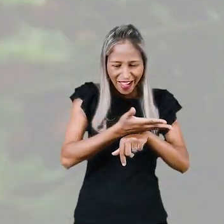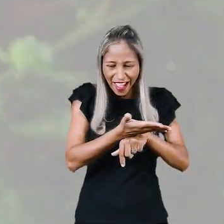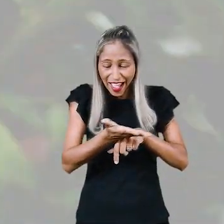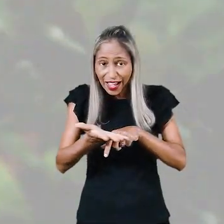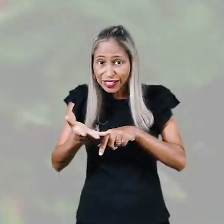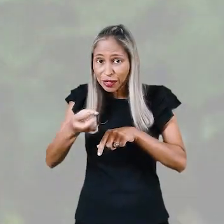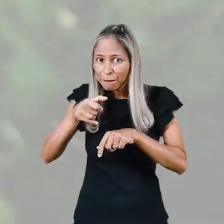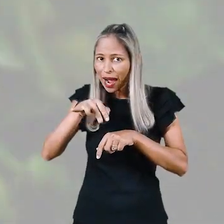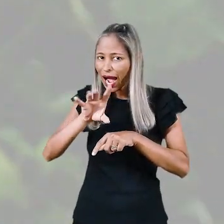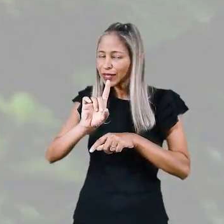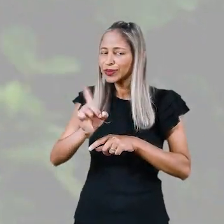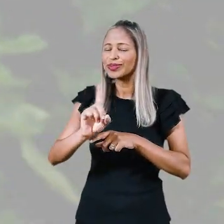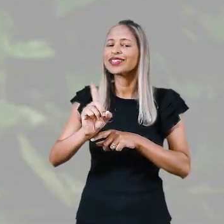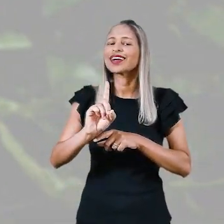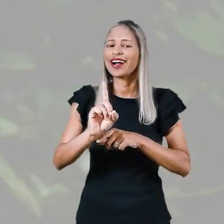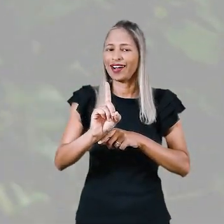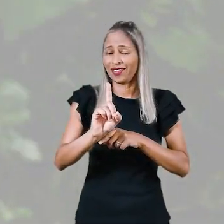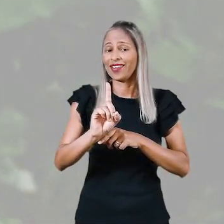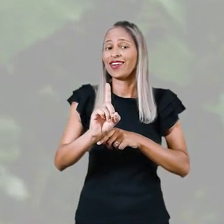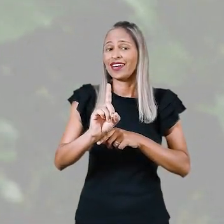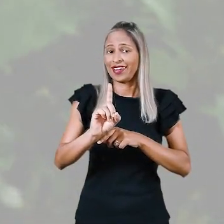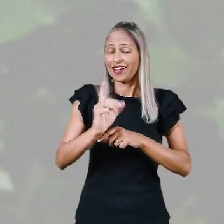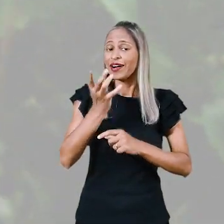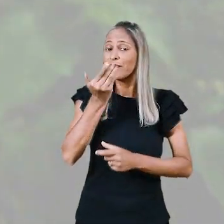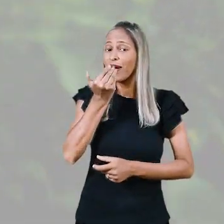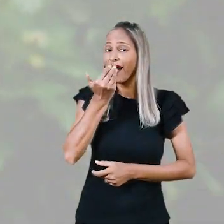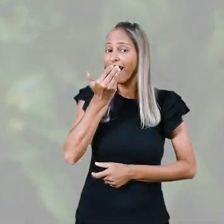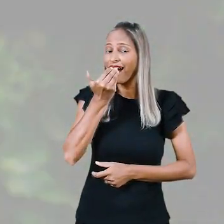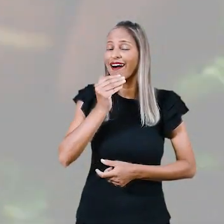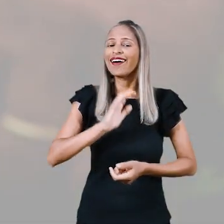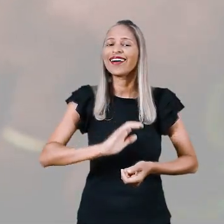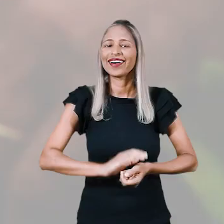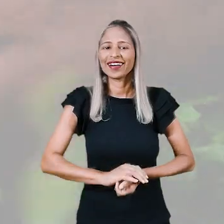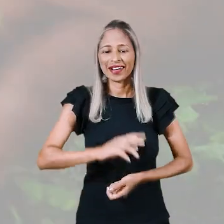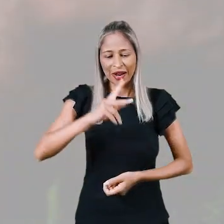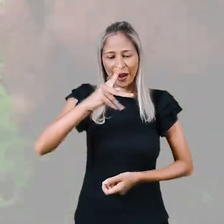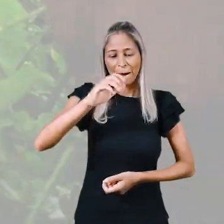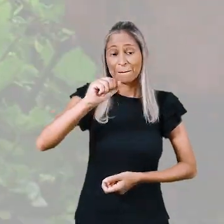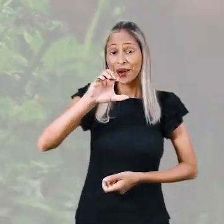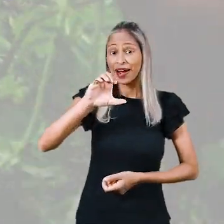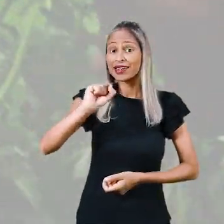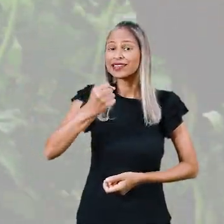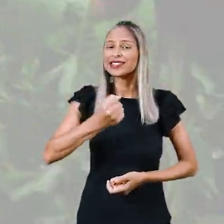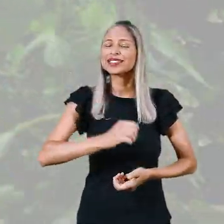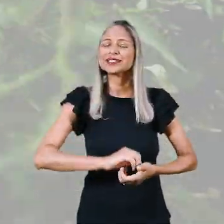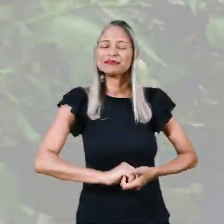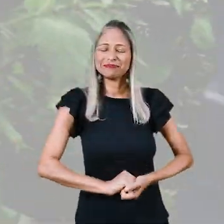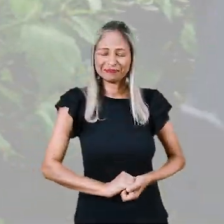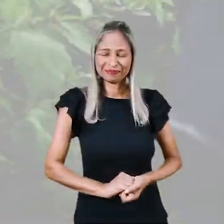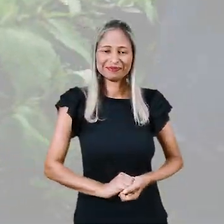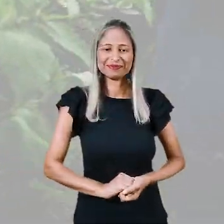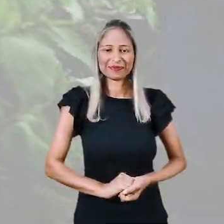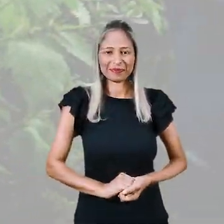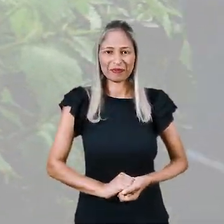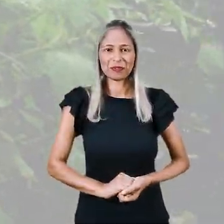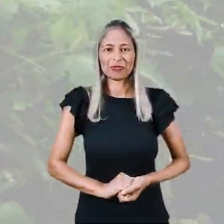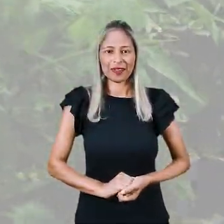Esse aqui não é mato não, esse aqui é comestível, a beldurega é punk.